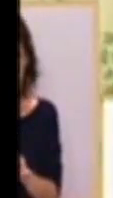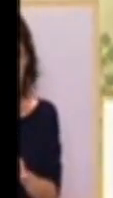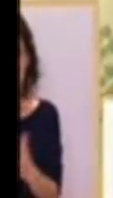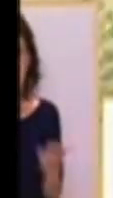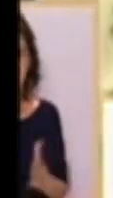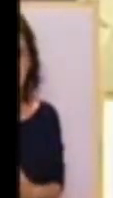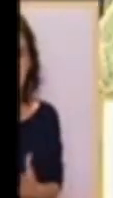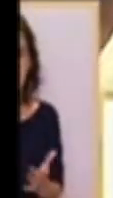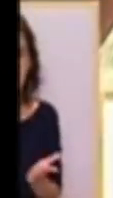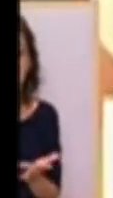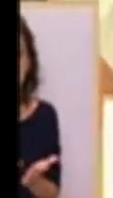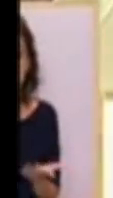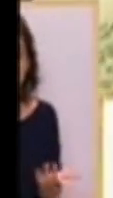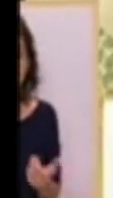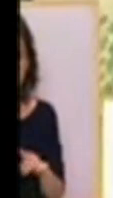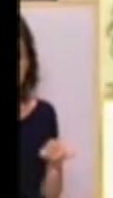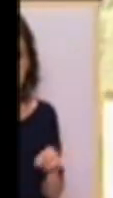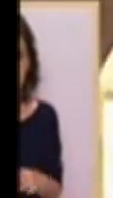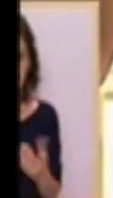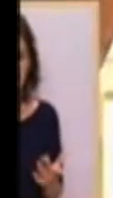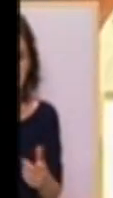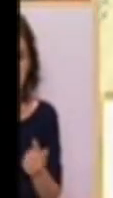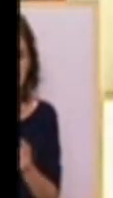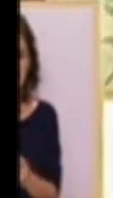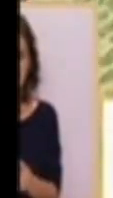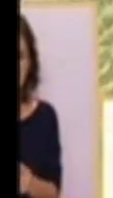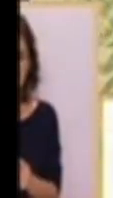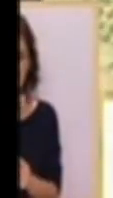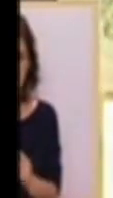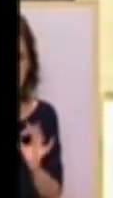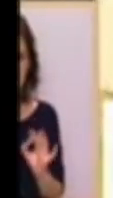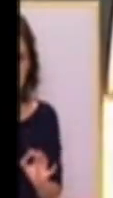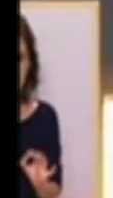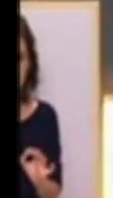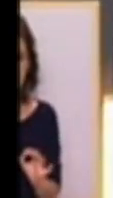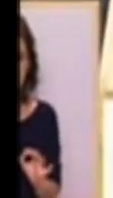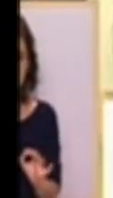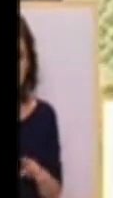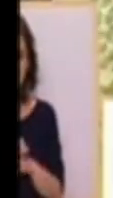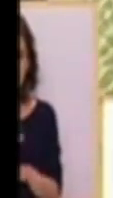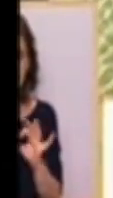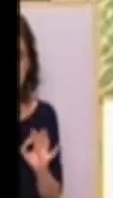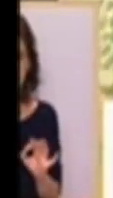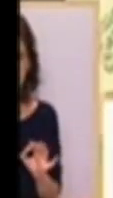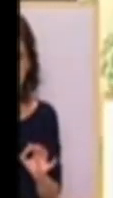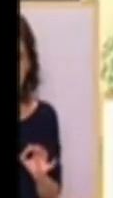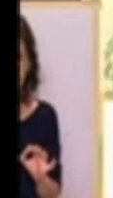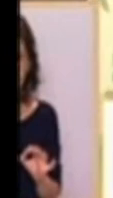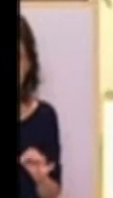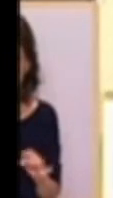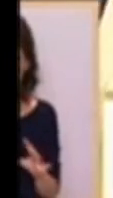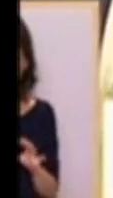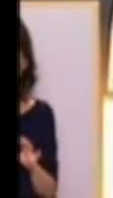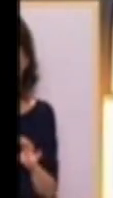vezes falta palco para te receber. E eu posso aqui dizer em direto que tu fizeste